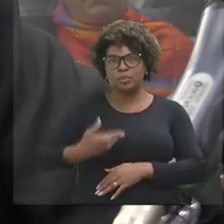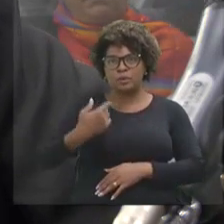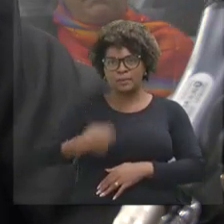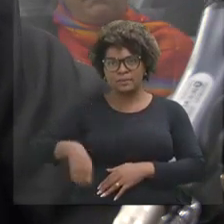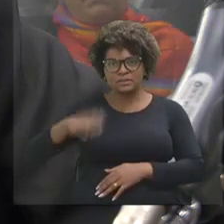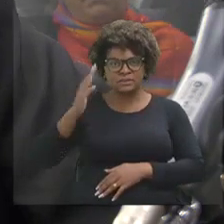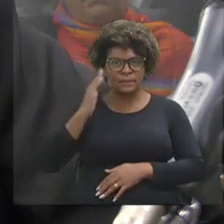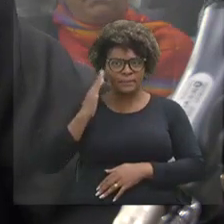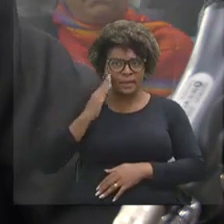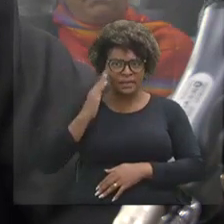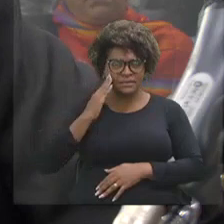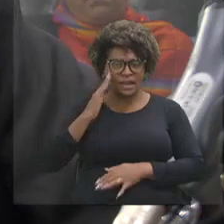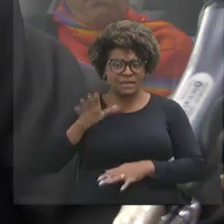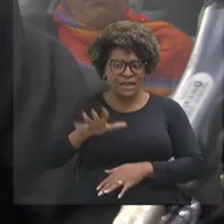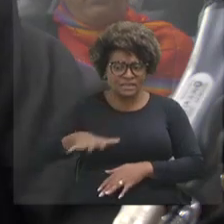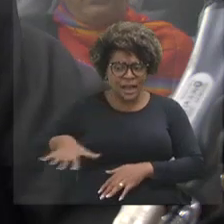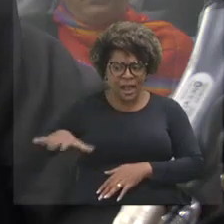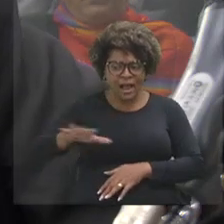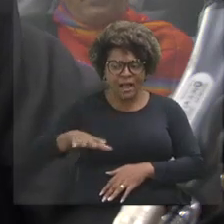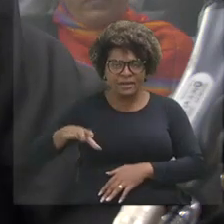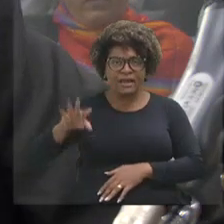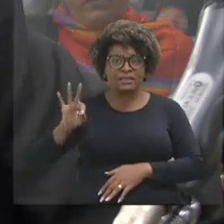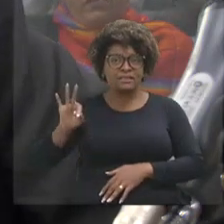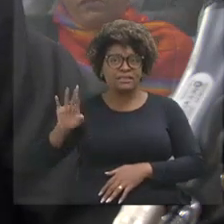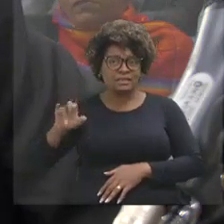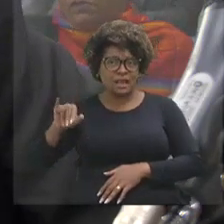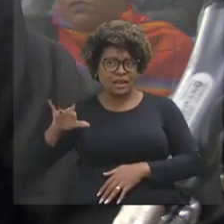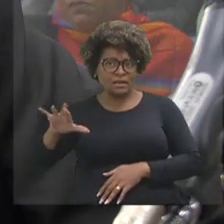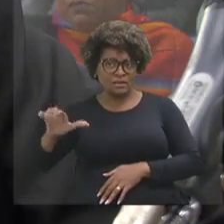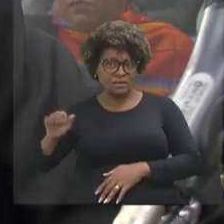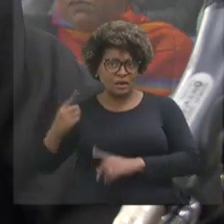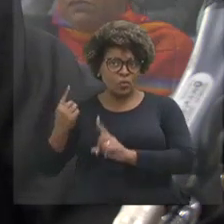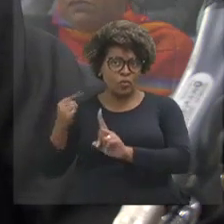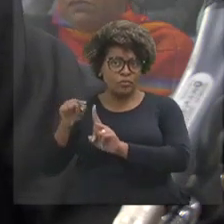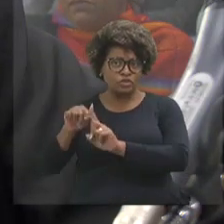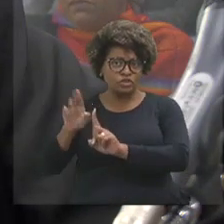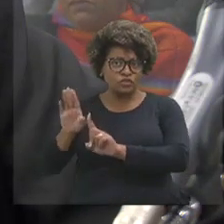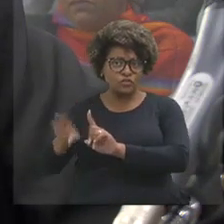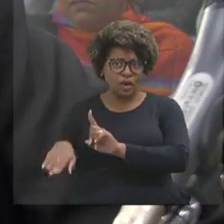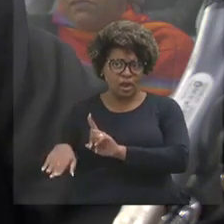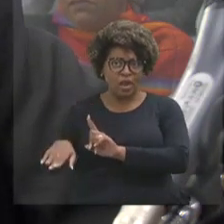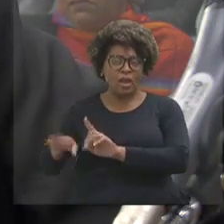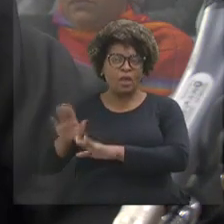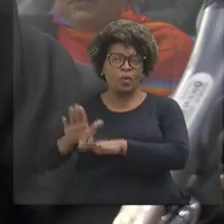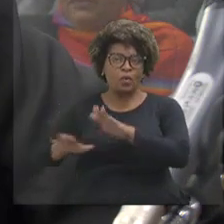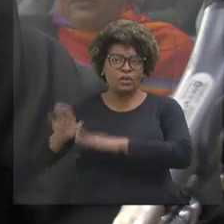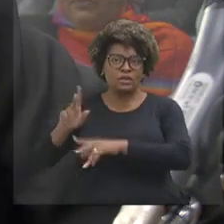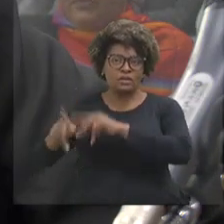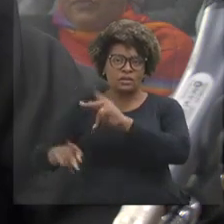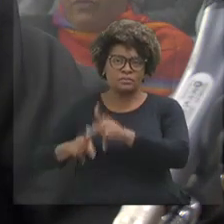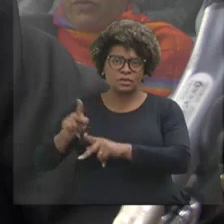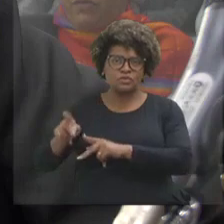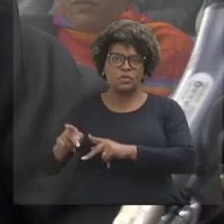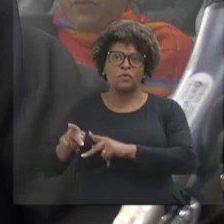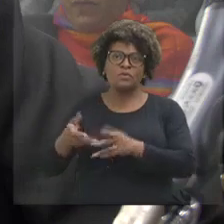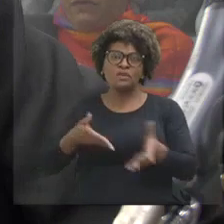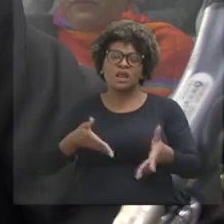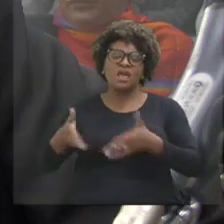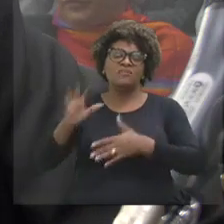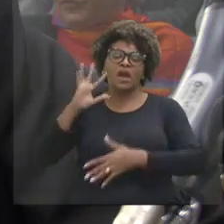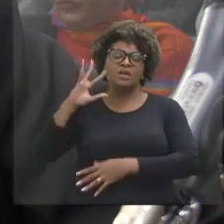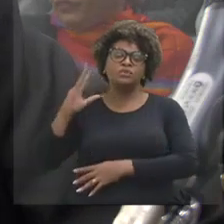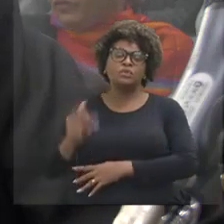bastante na parte técnica que o objetivo nosso é cuidar da população é levar o produto final a população que é